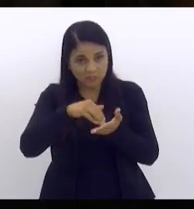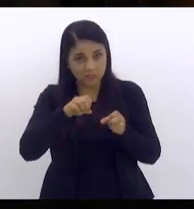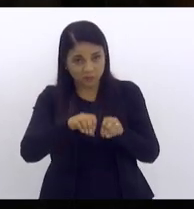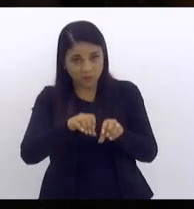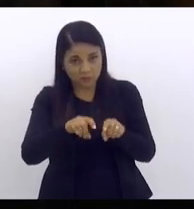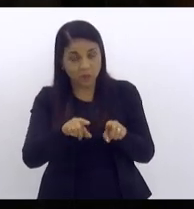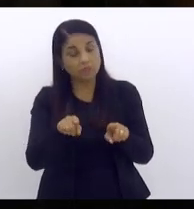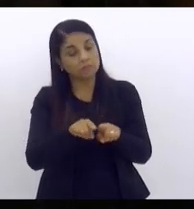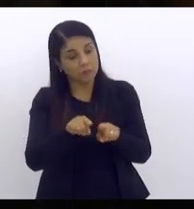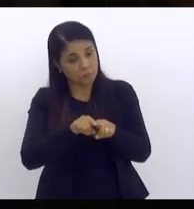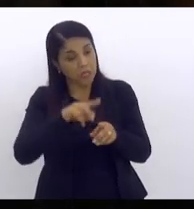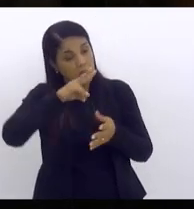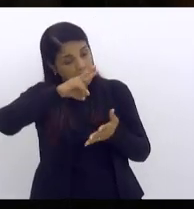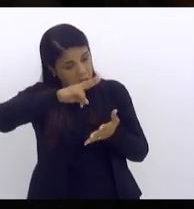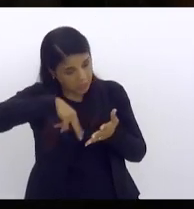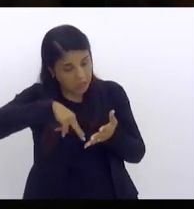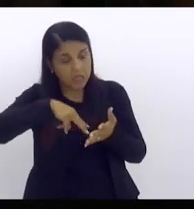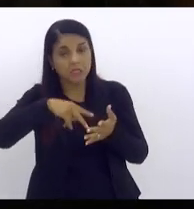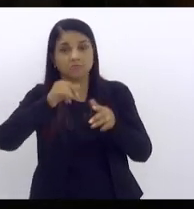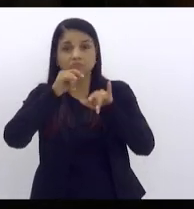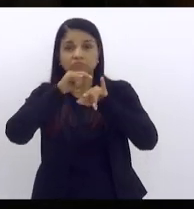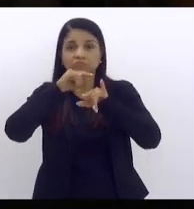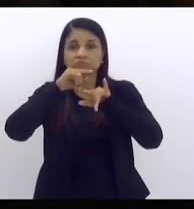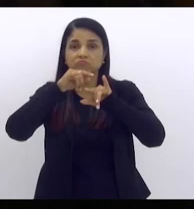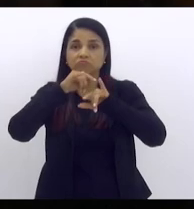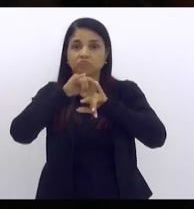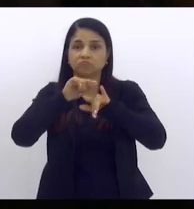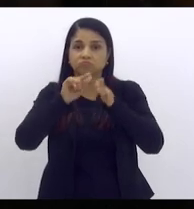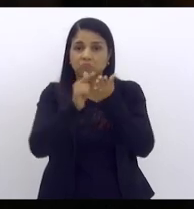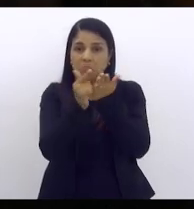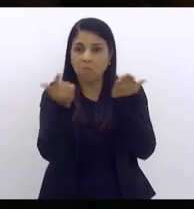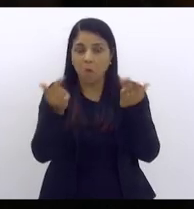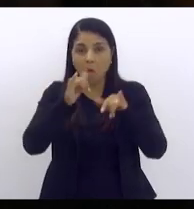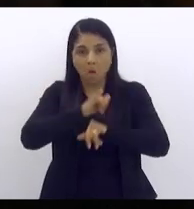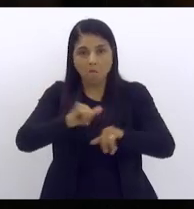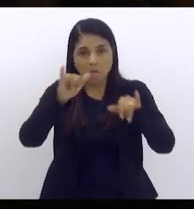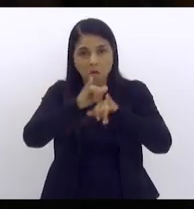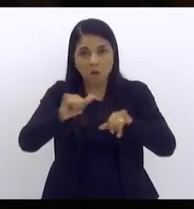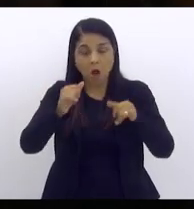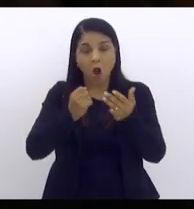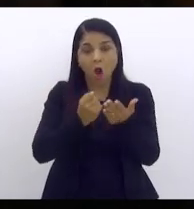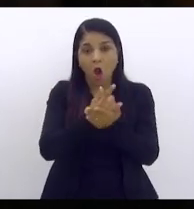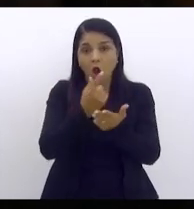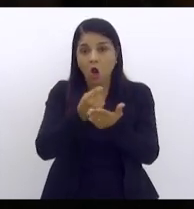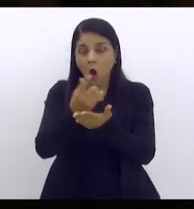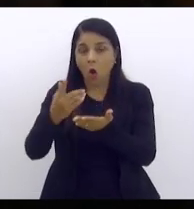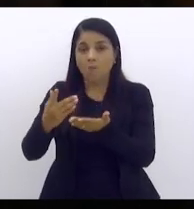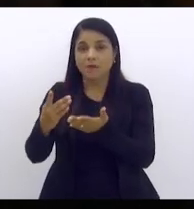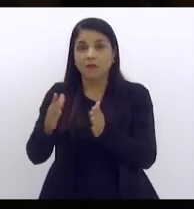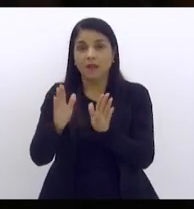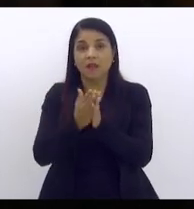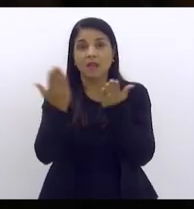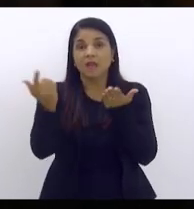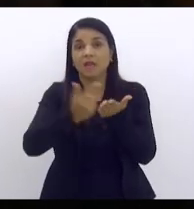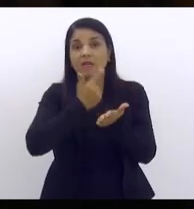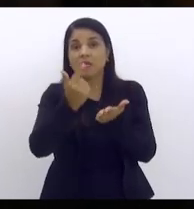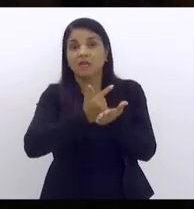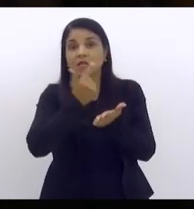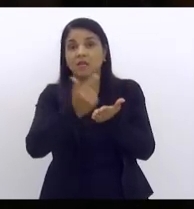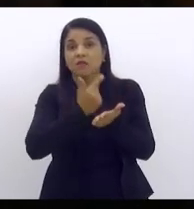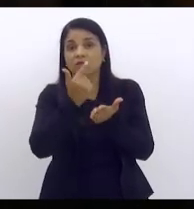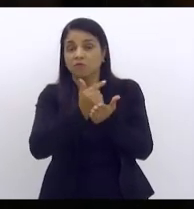no noticiário que tem uma compra monstruosa de livros superfaturada